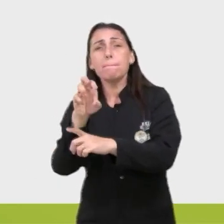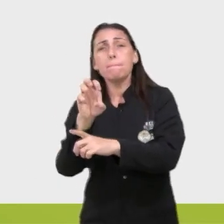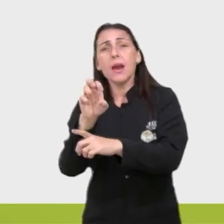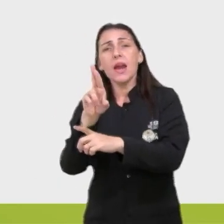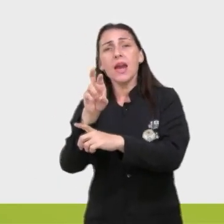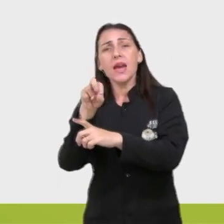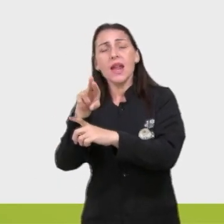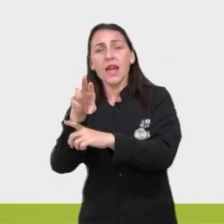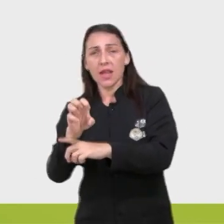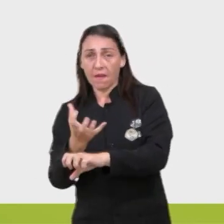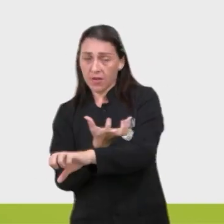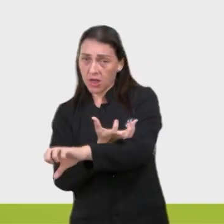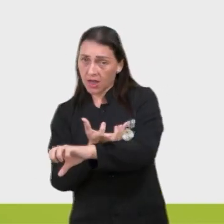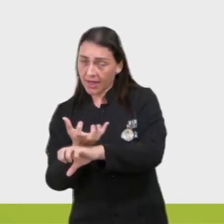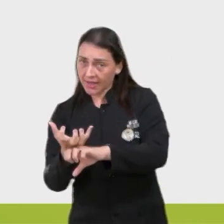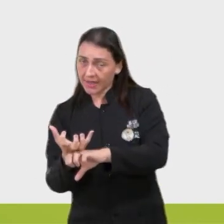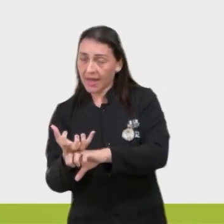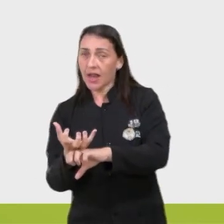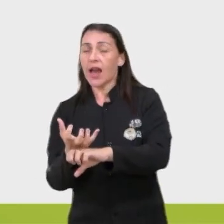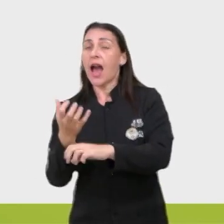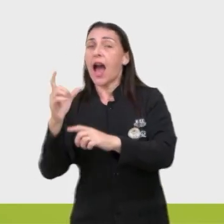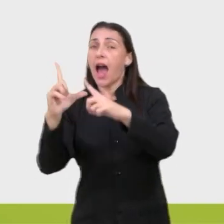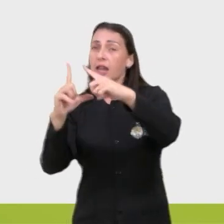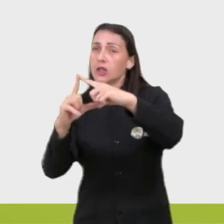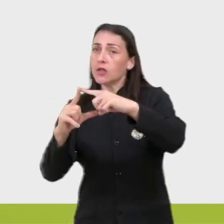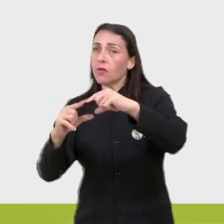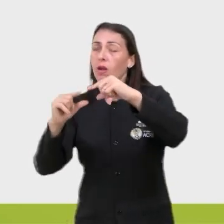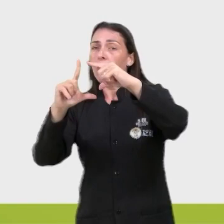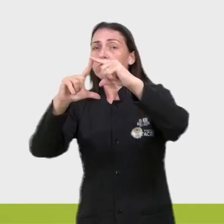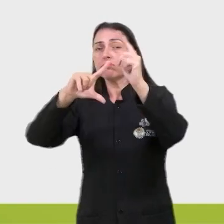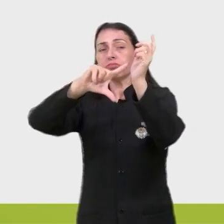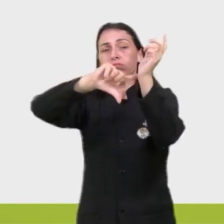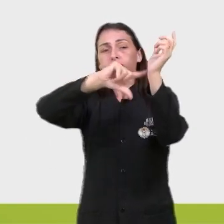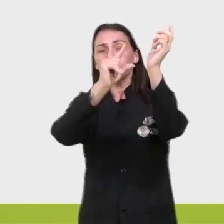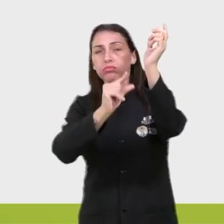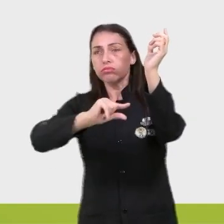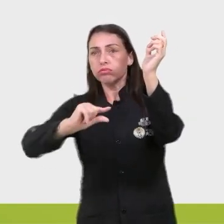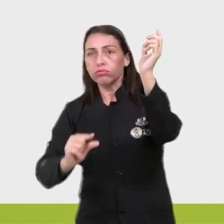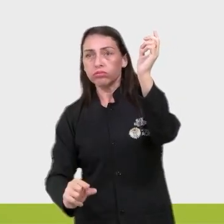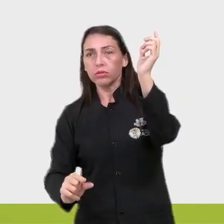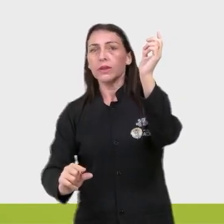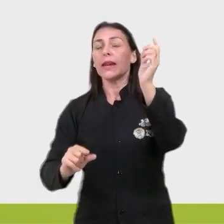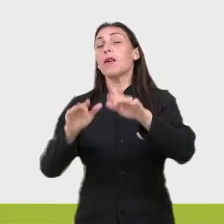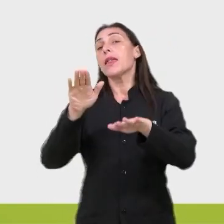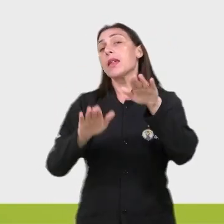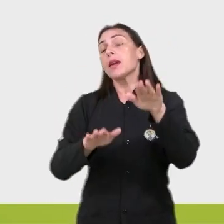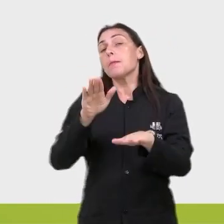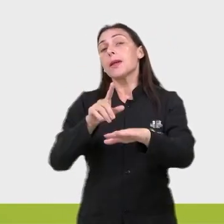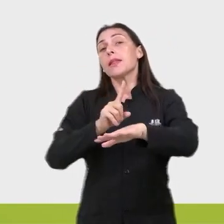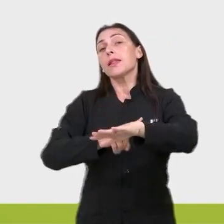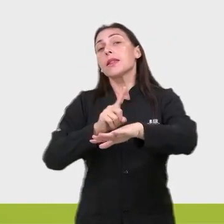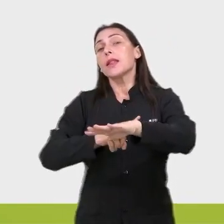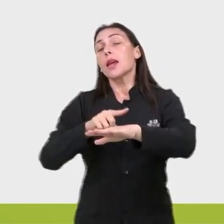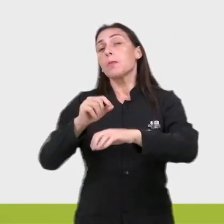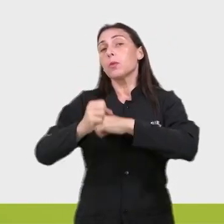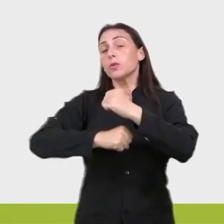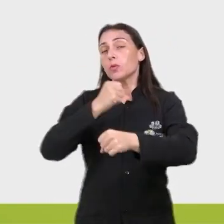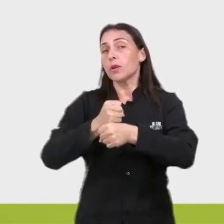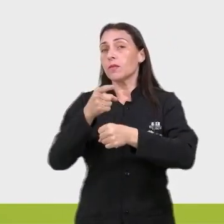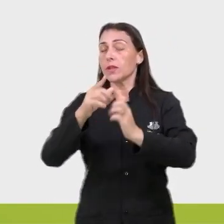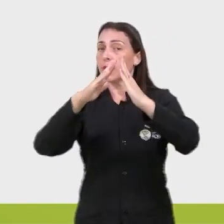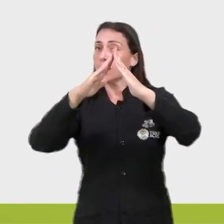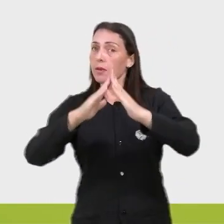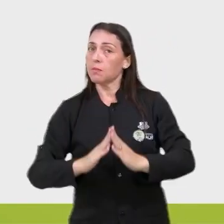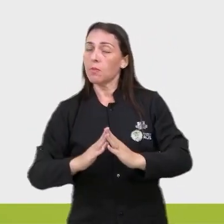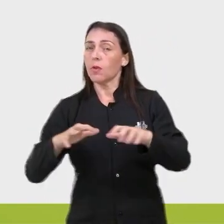perene? É aquela vegetação onde as folhas não caem totalmente, independente da época do ano. Então, você, como mora aí